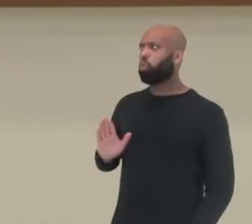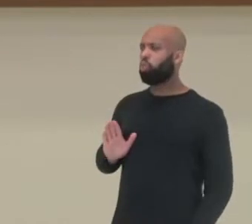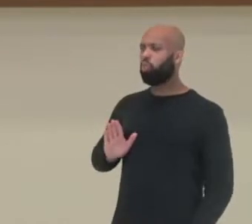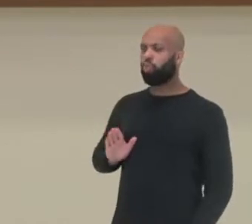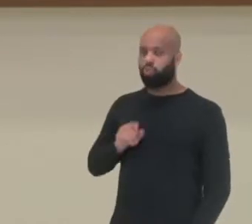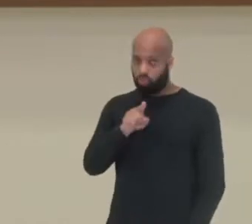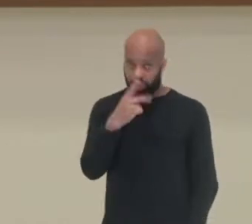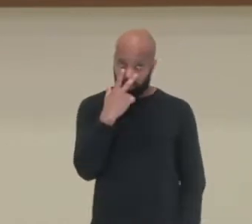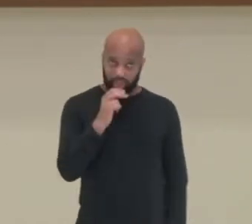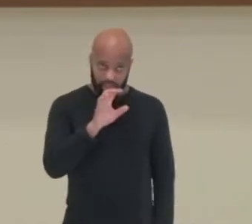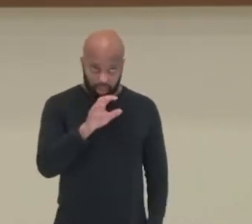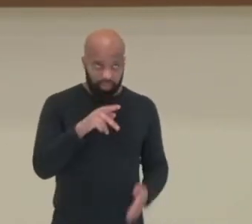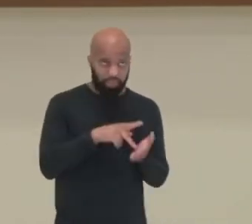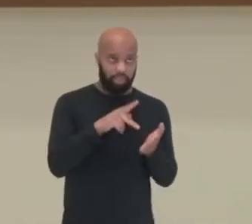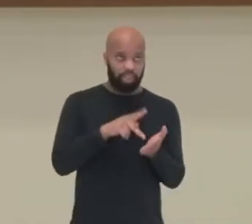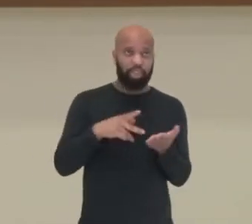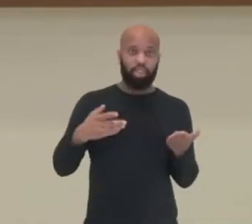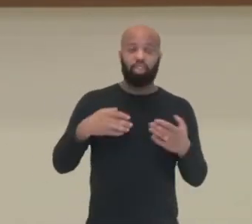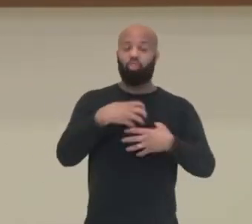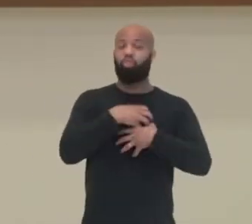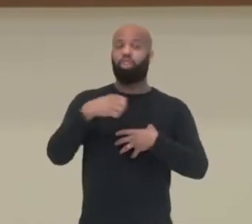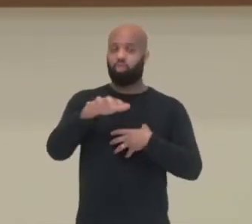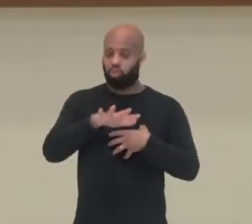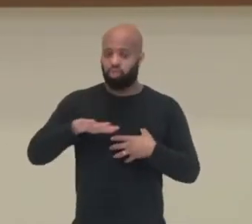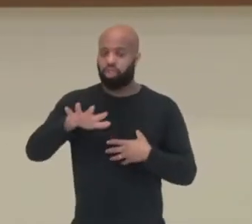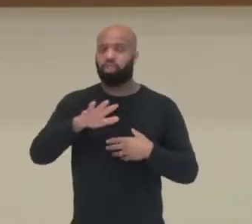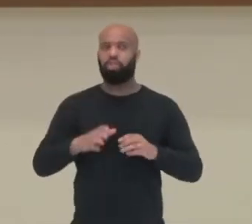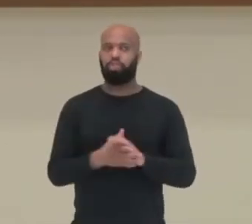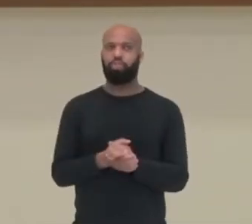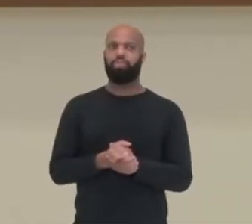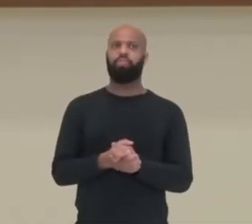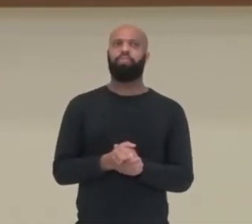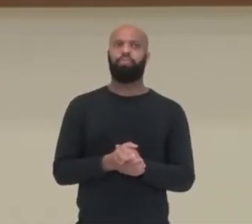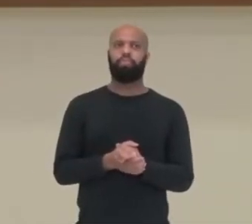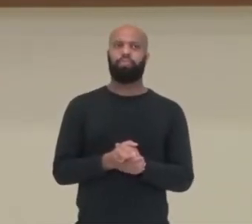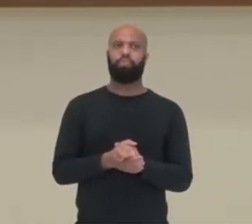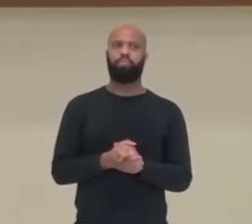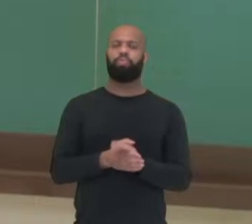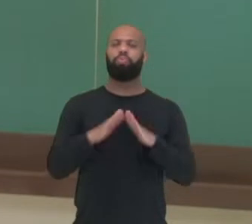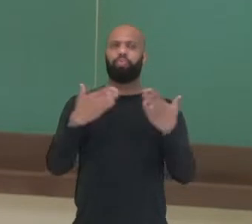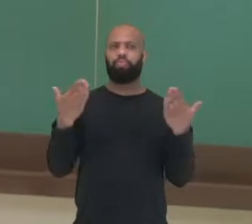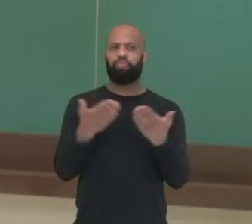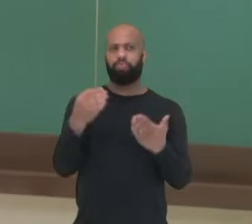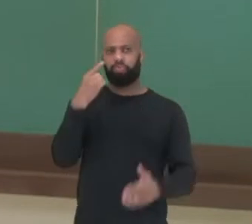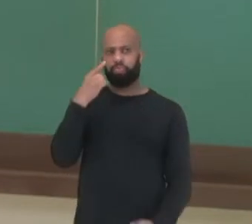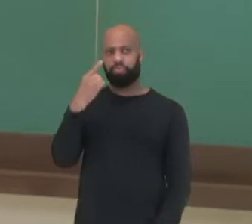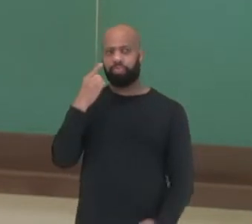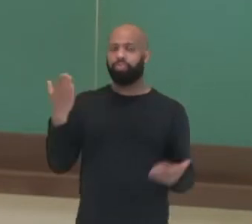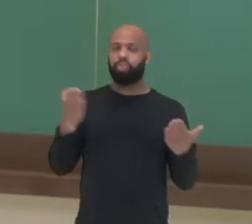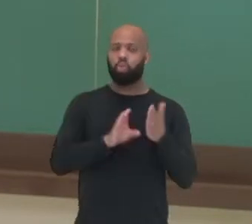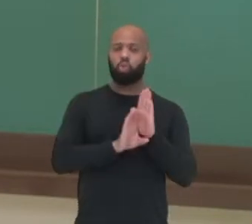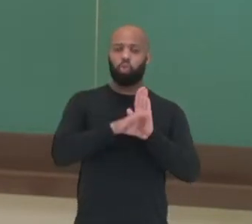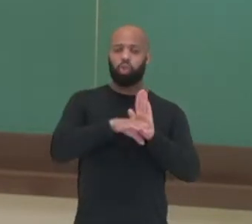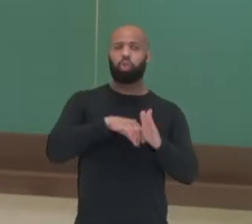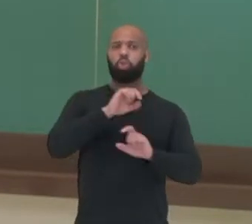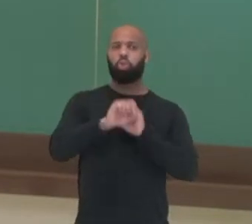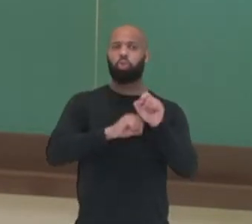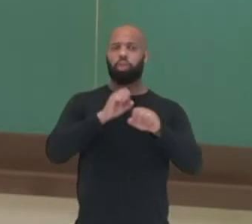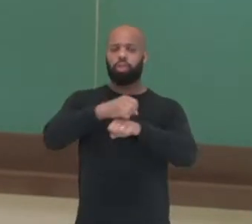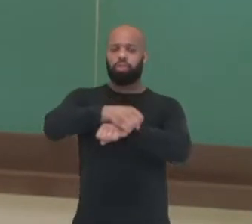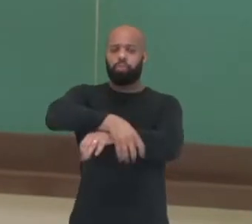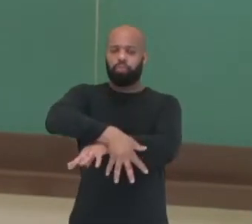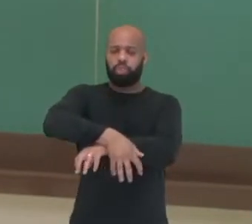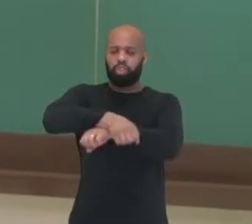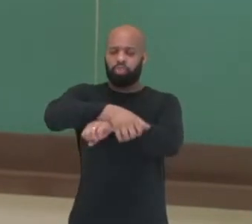acham? Dizendo de uma maneira geral, né? Então vamos lá. Vamos definir então o que é a